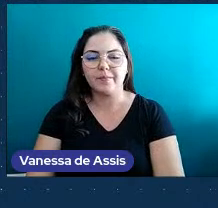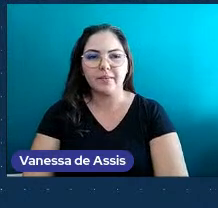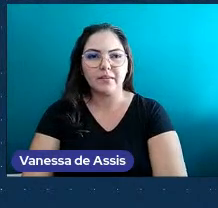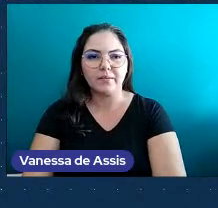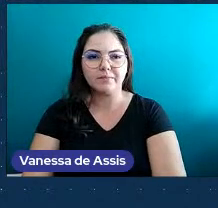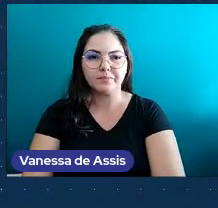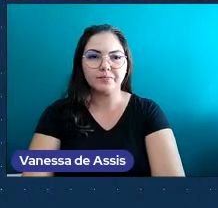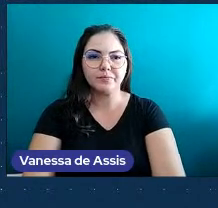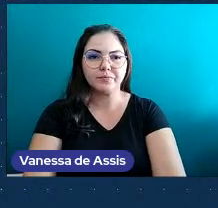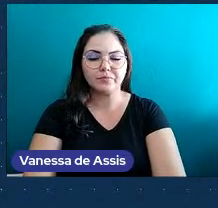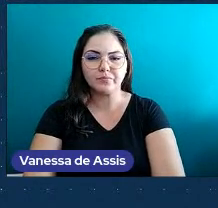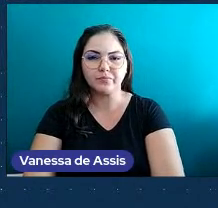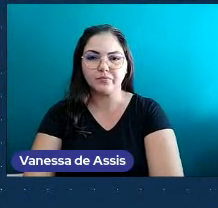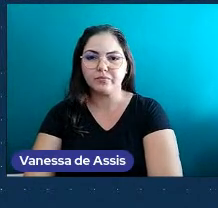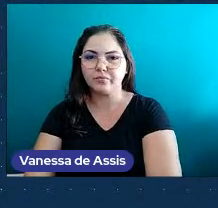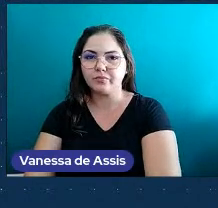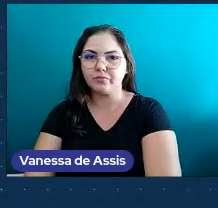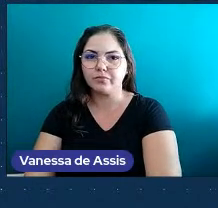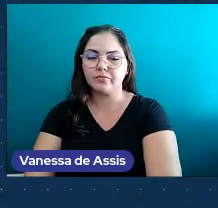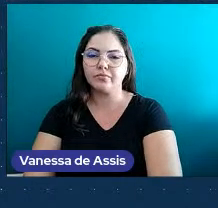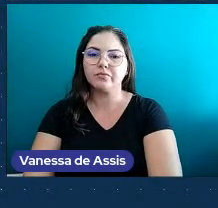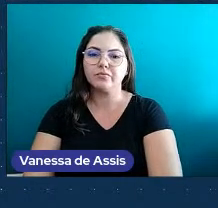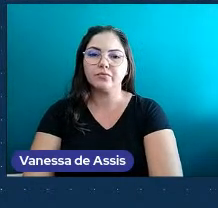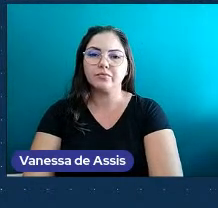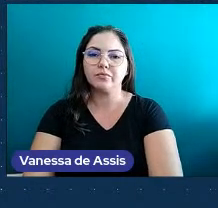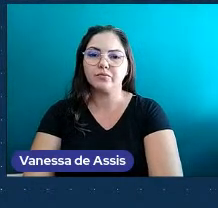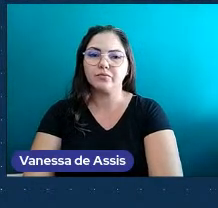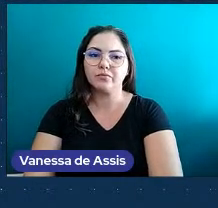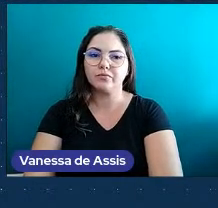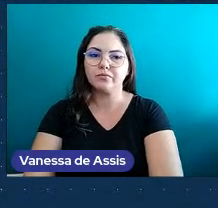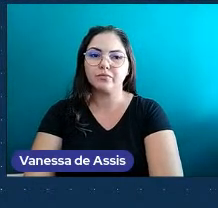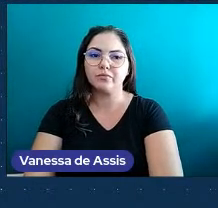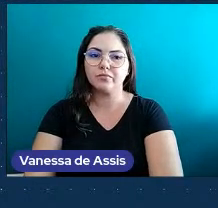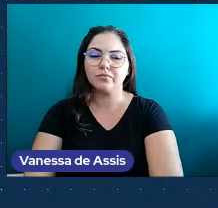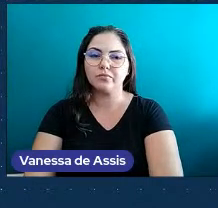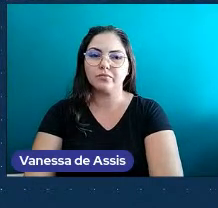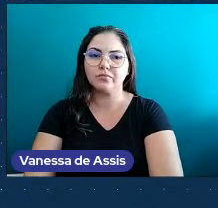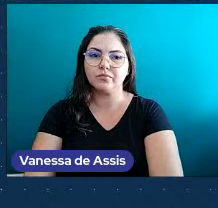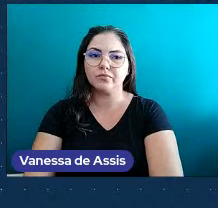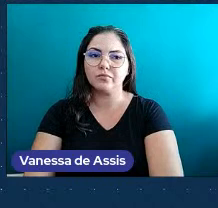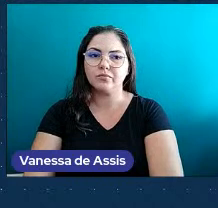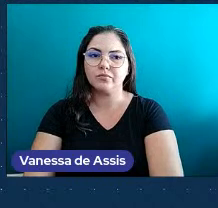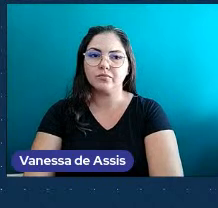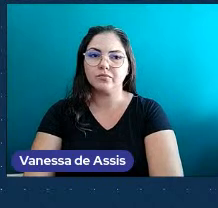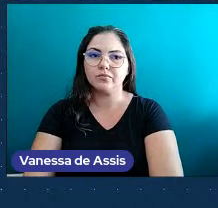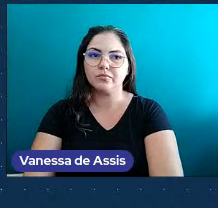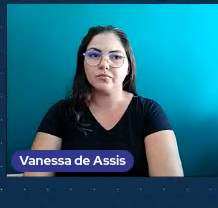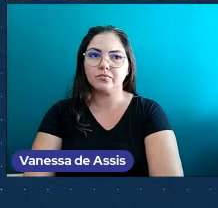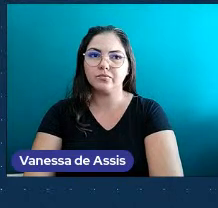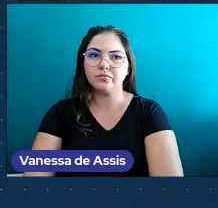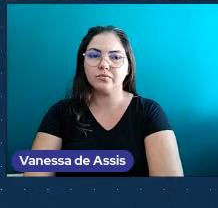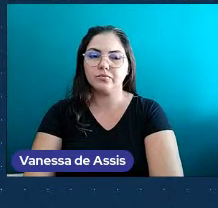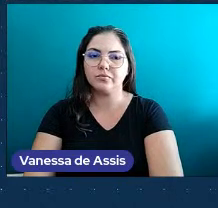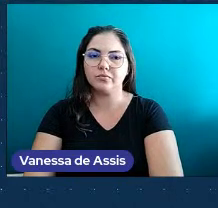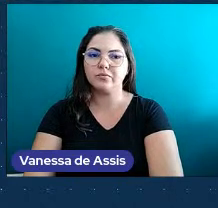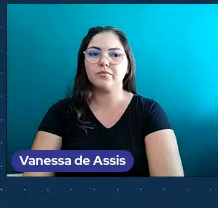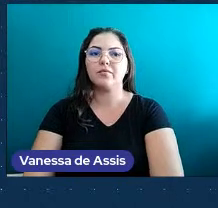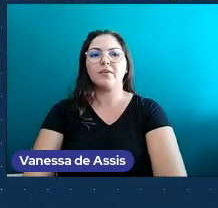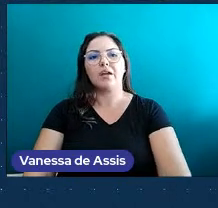nesse sentido de saber o que você quer daquele tema, é o que vem o próximo passo, que é